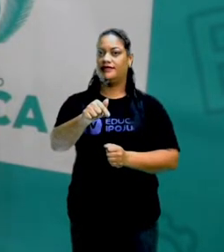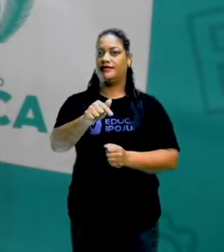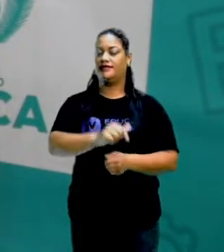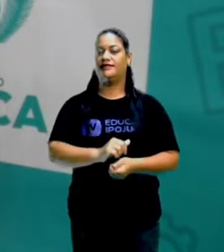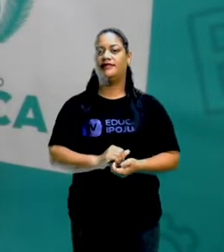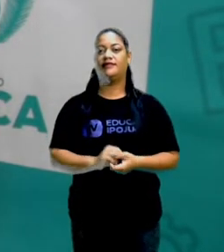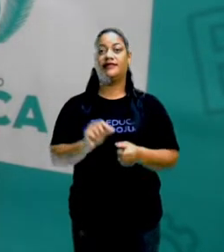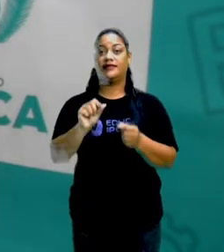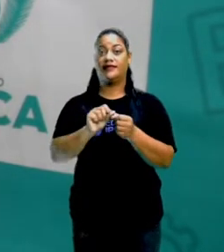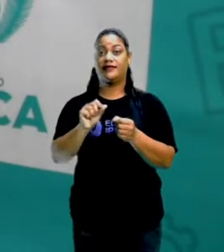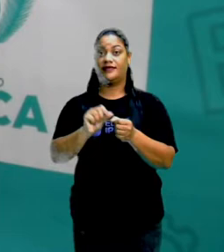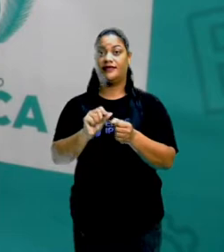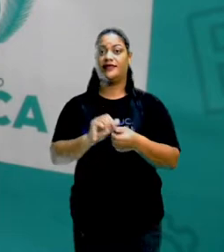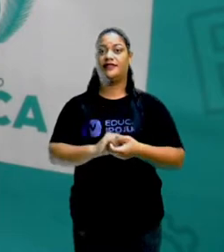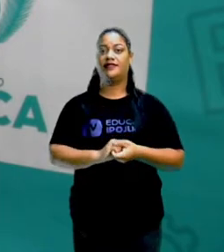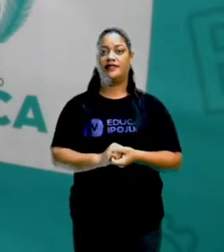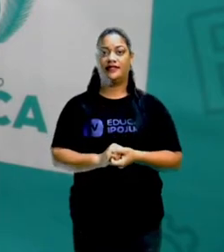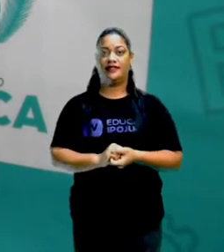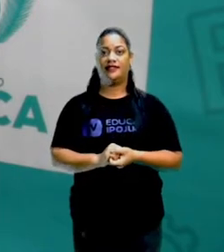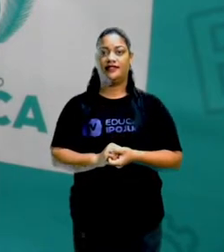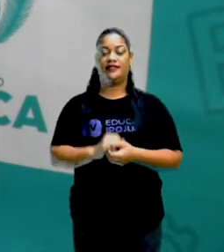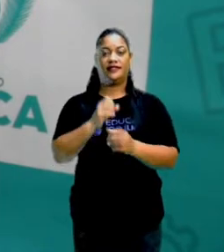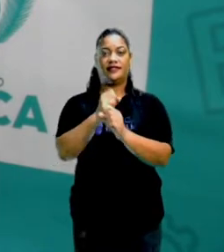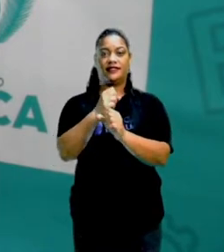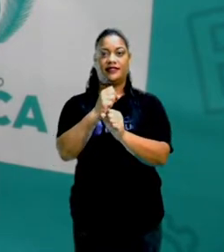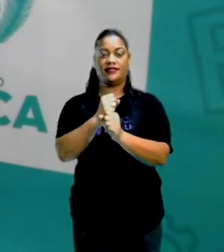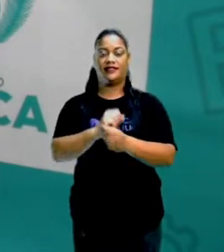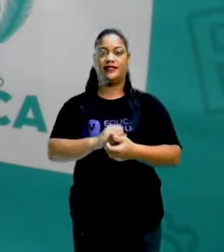então fizemos uma adição.